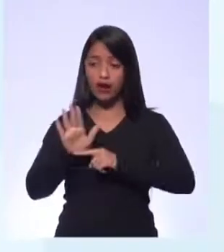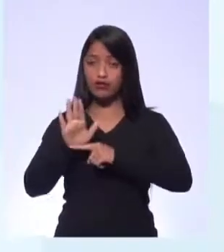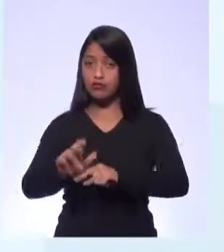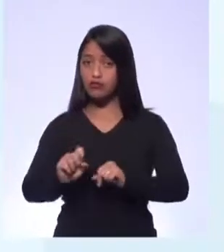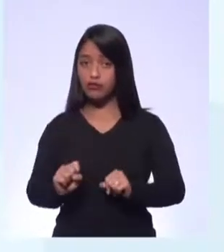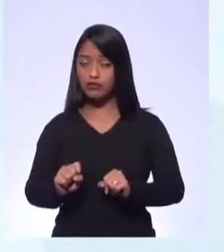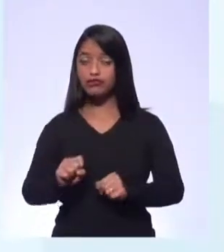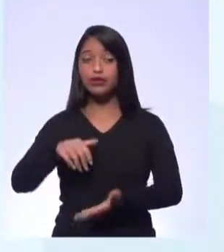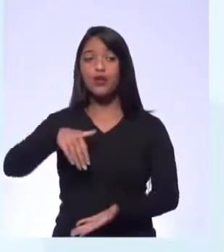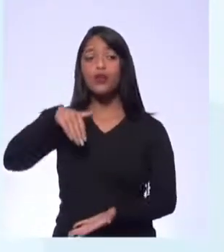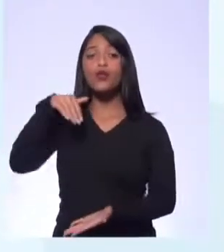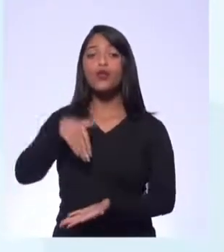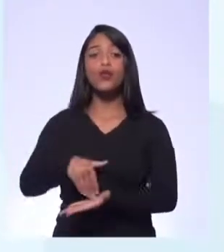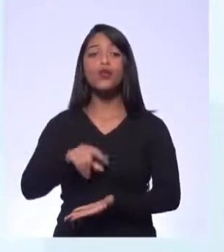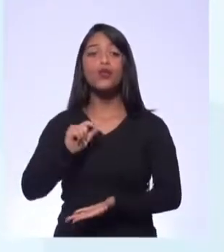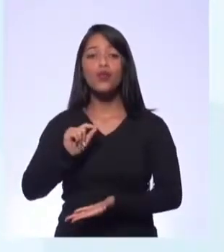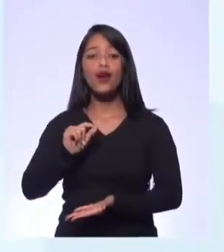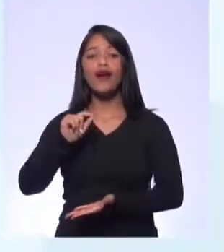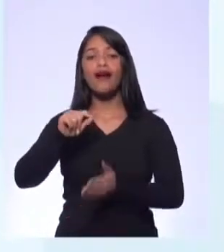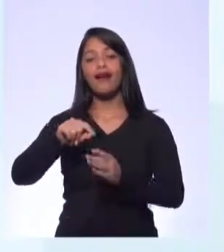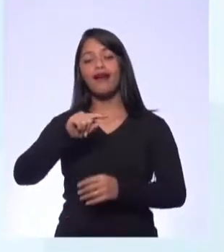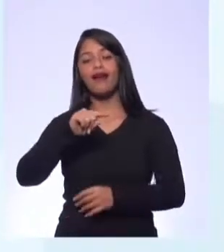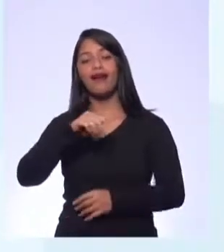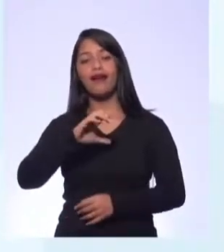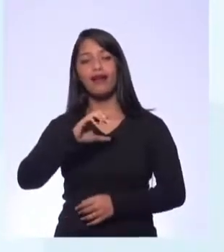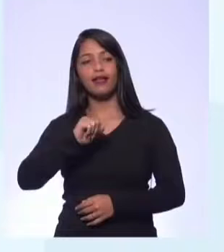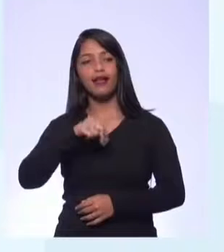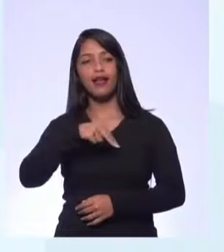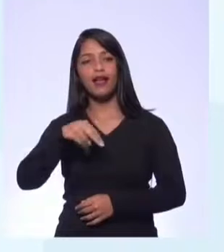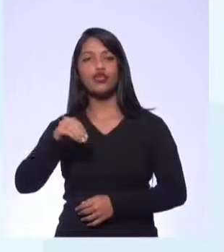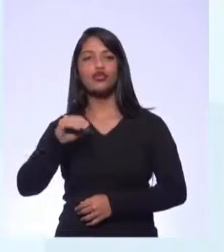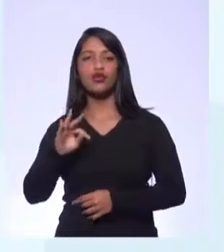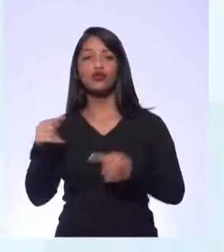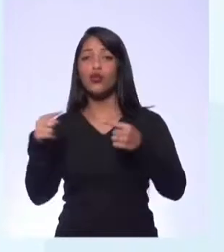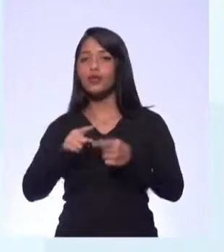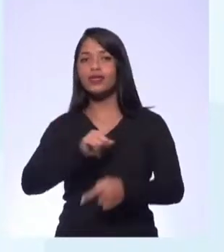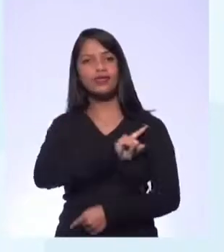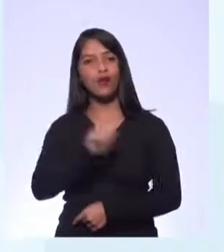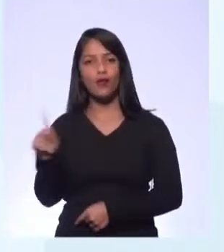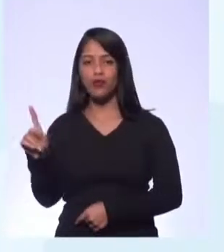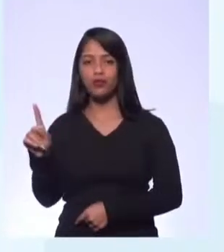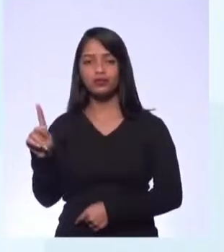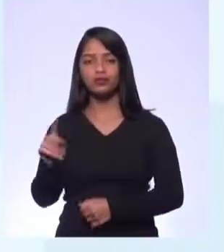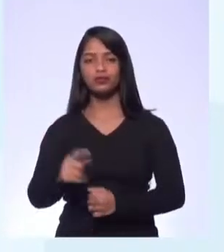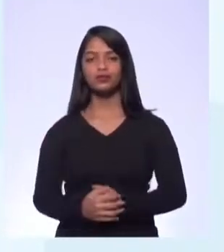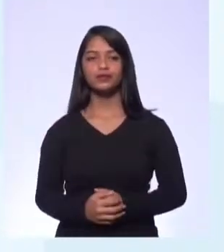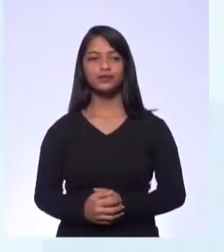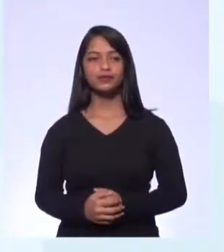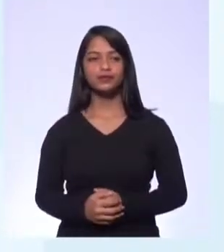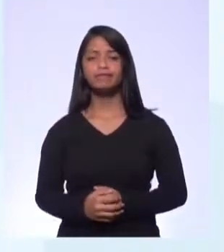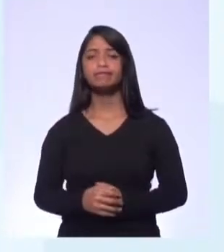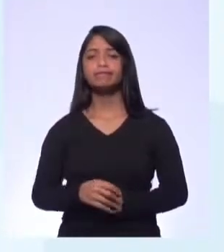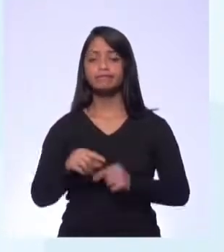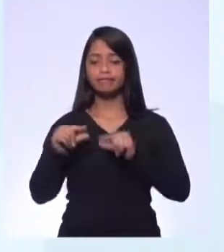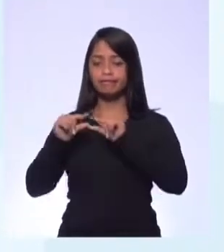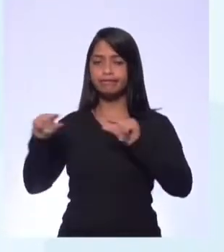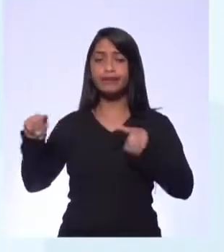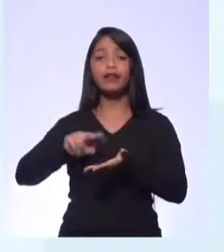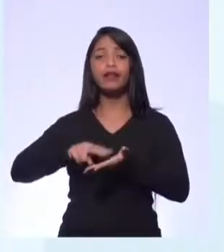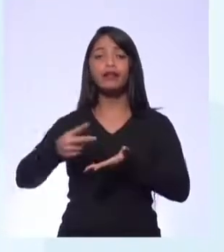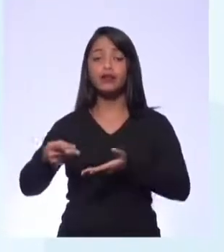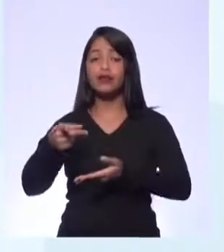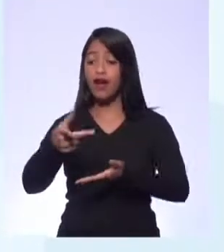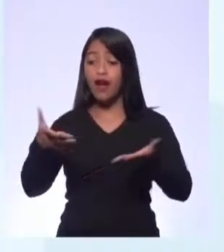por último, porque é a negativa do verbo modal can. You can't play video game now. Você não pode jogar videogame